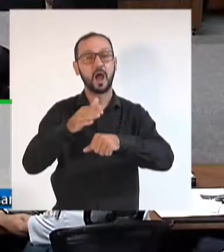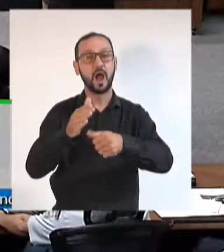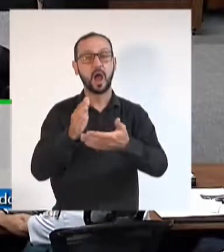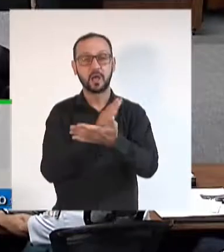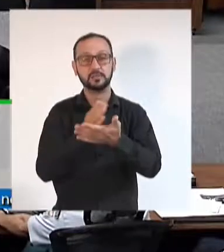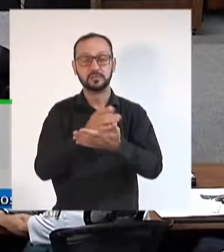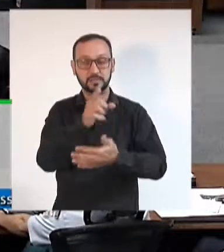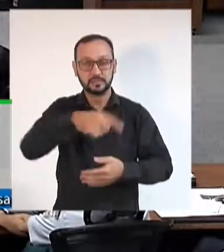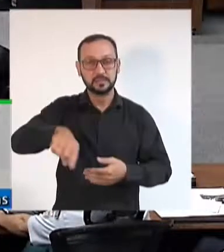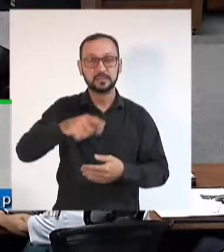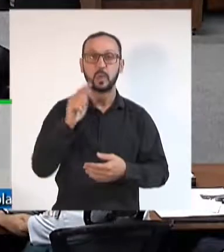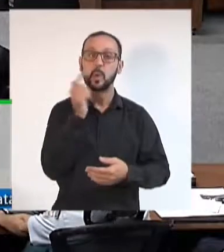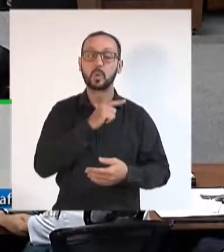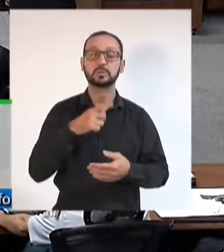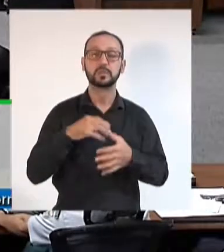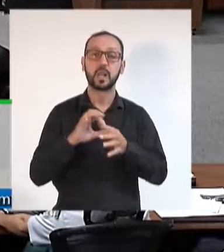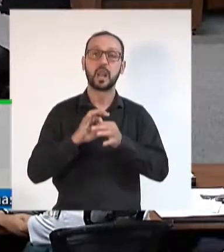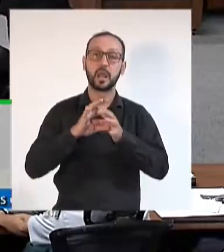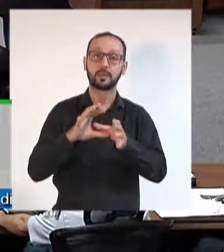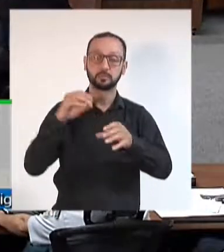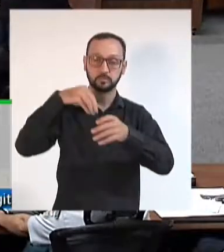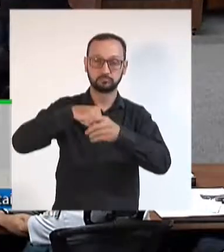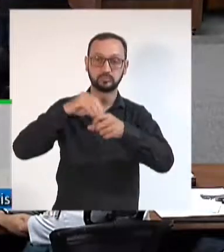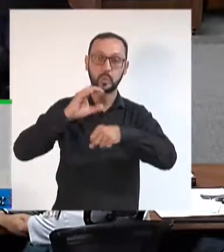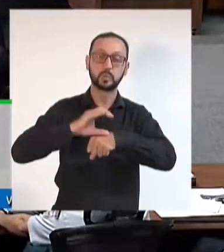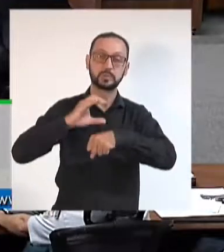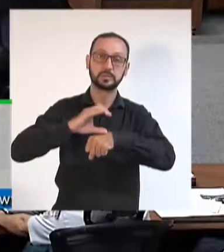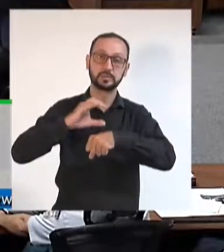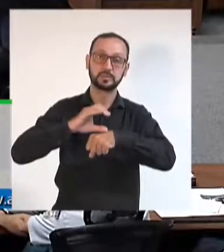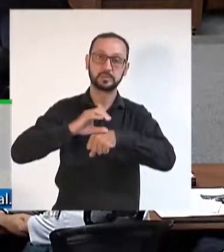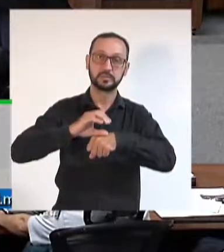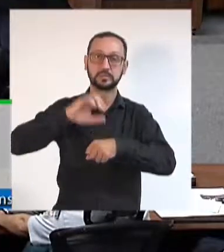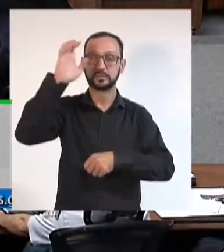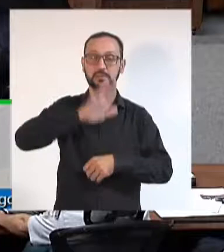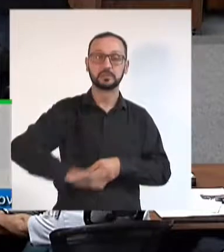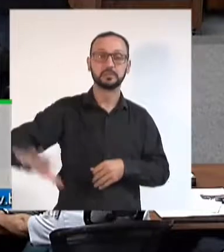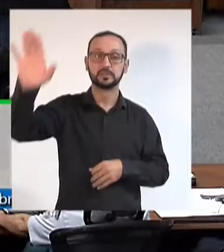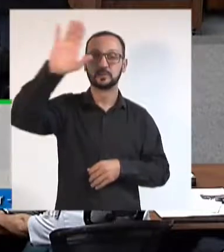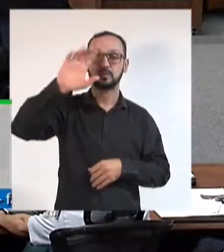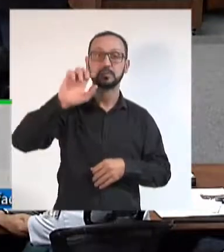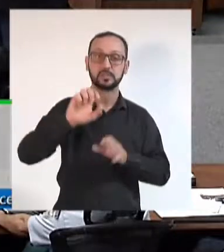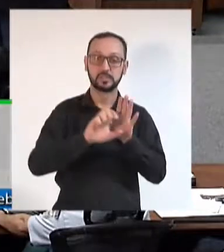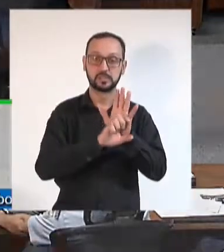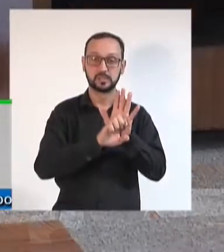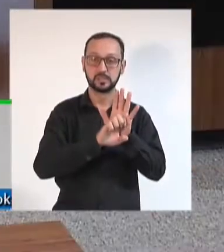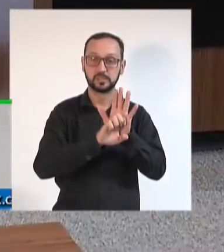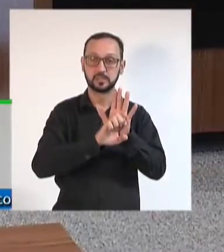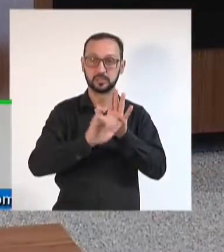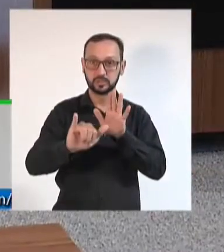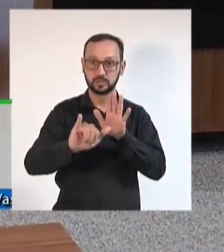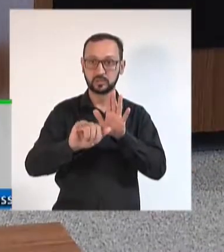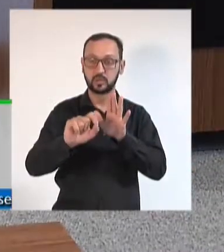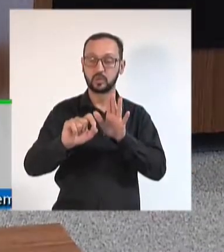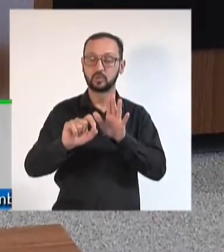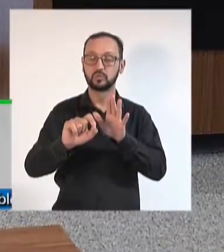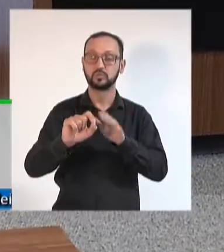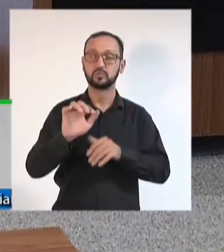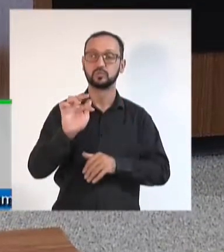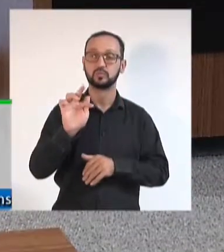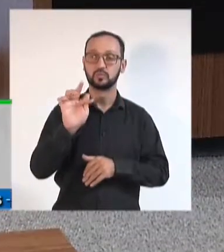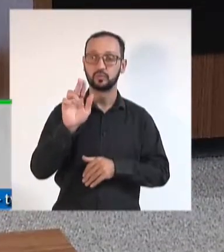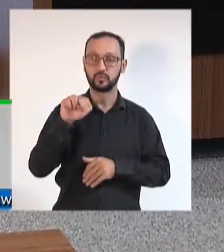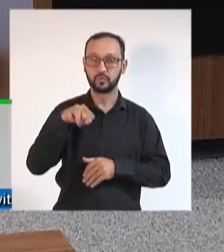pessoas, que nós conseguimos deliberar no Conselho Nacional que todo o edital do Fundo Nacional do